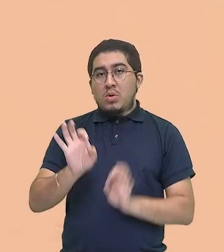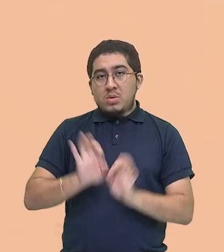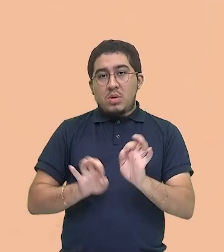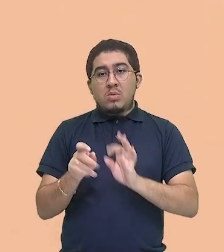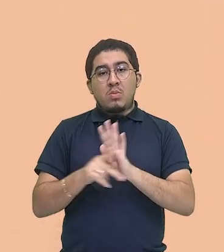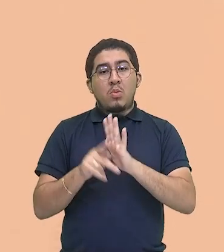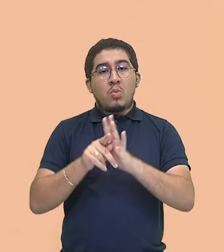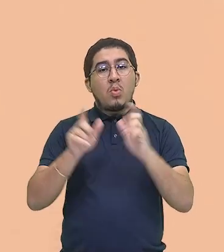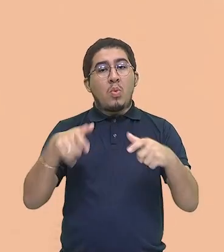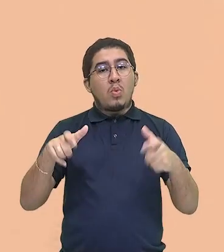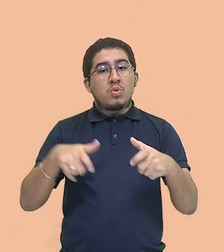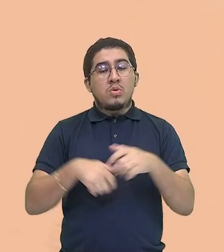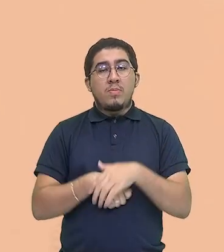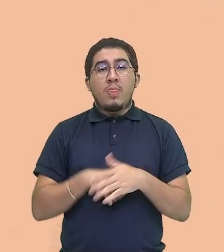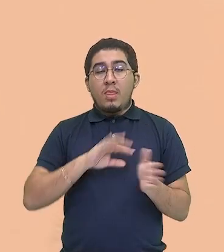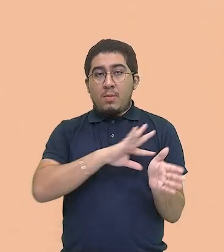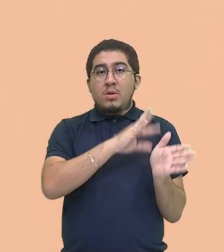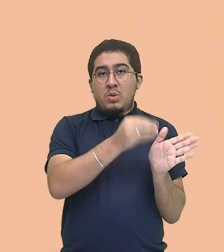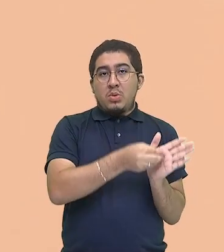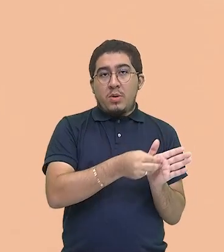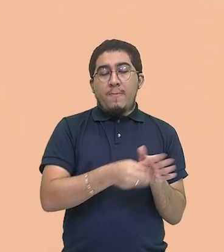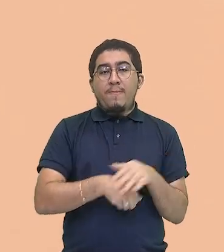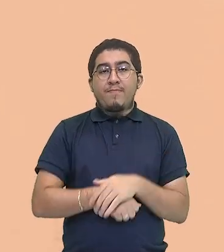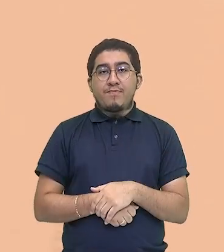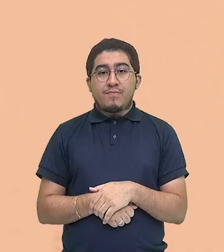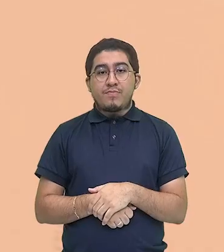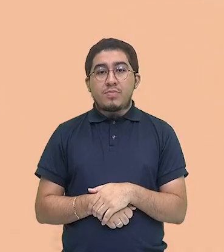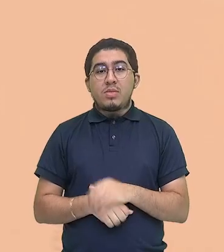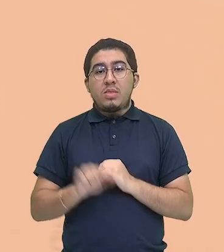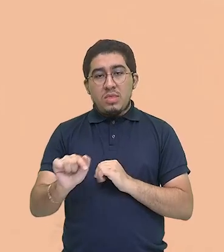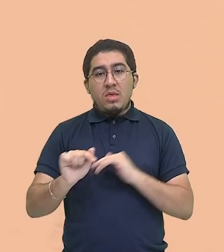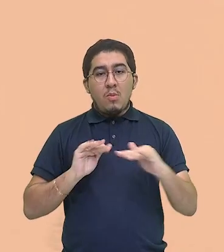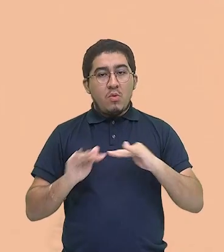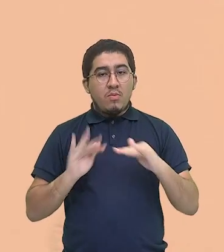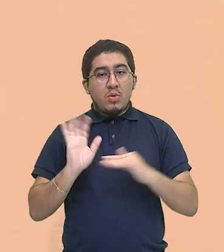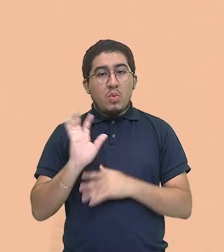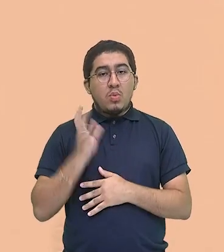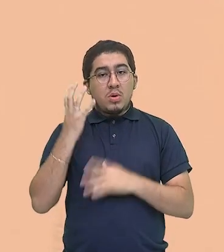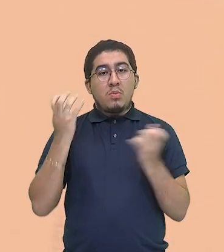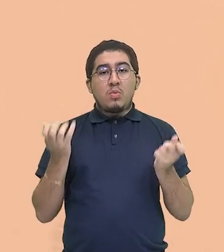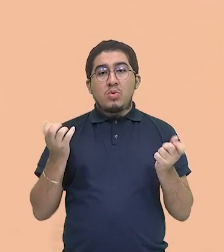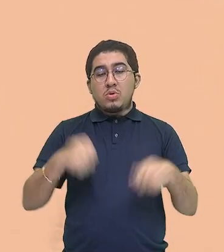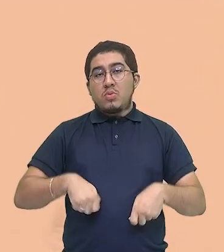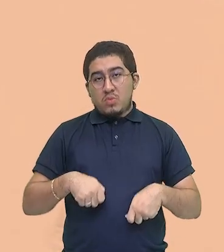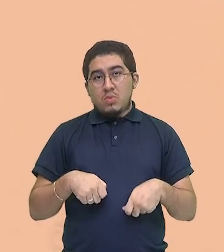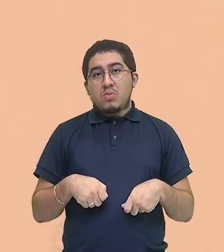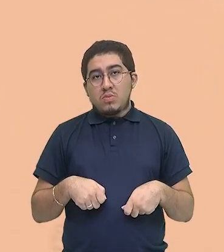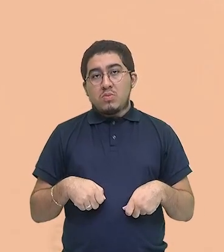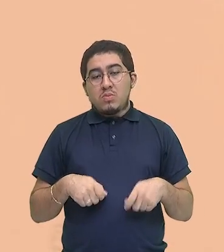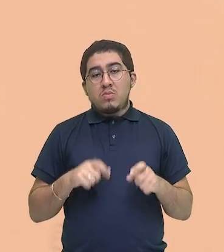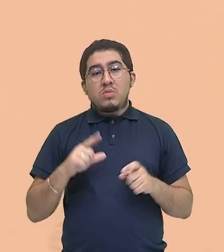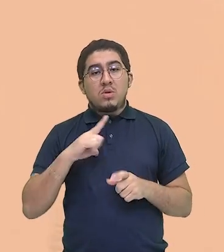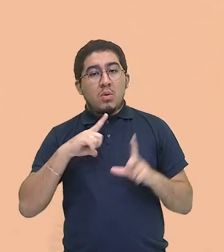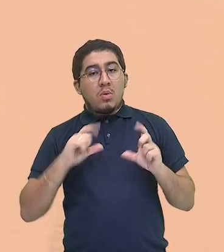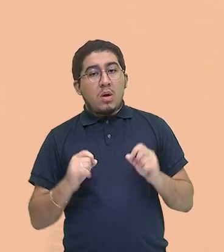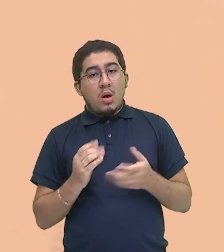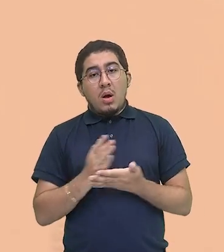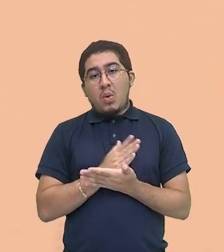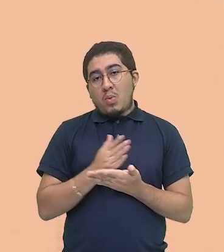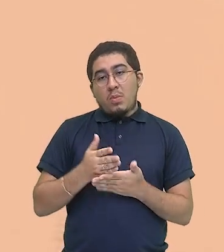organizados aqui na Amazônia. Para que esses movimentos acontecessem ou que aconteçam, temos aí